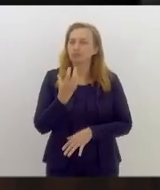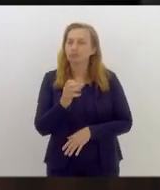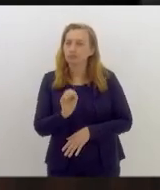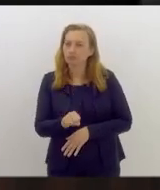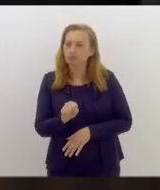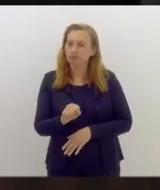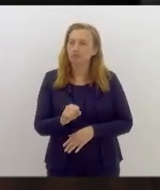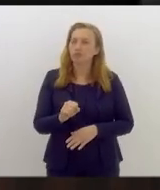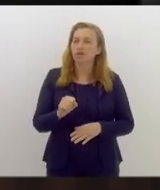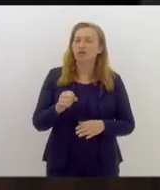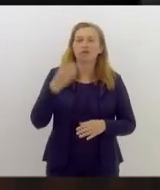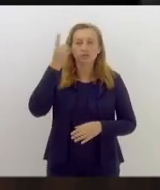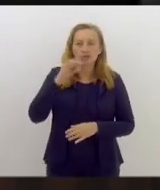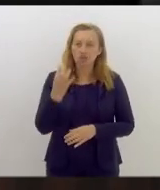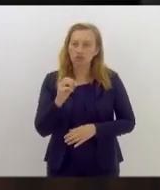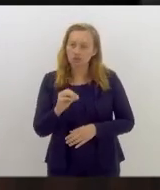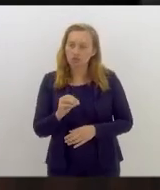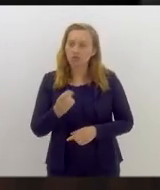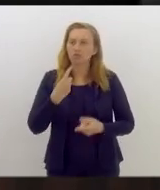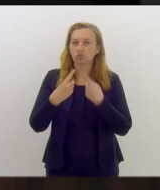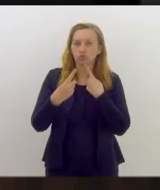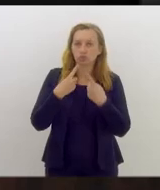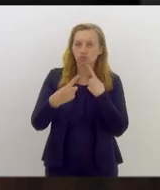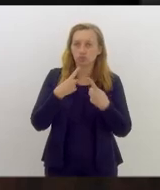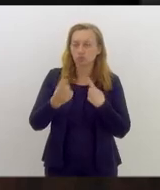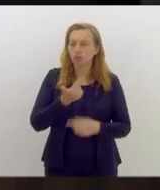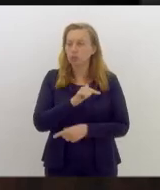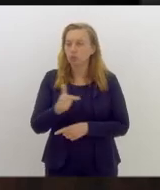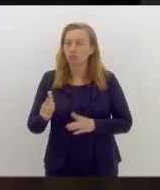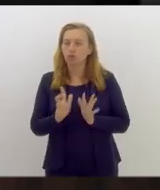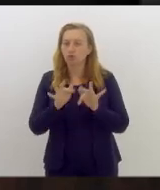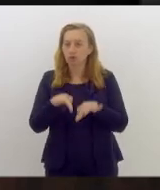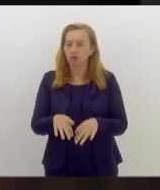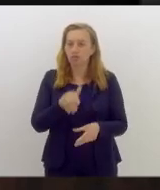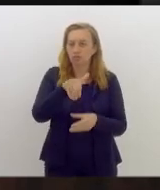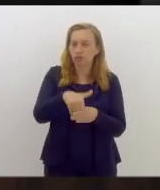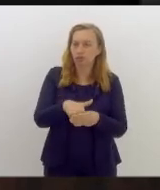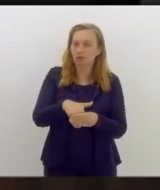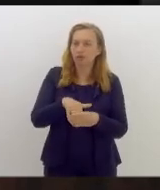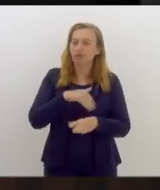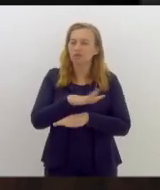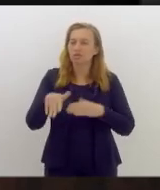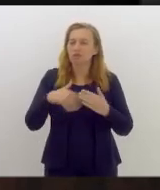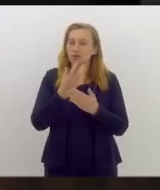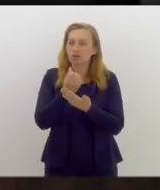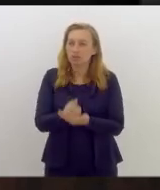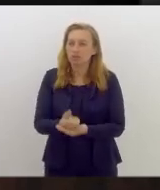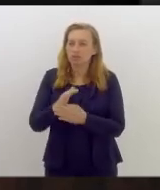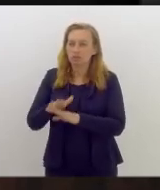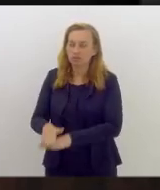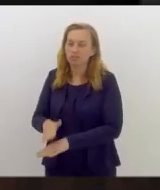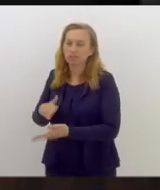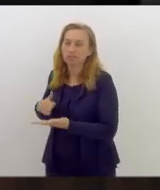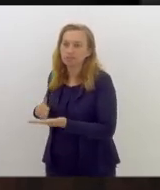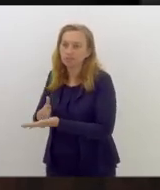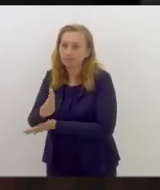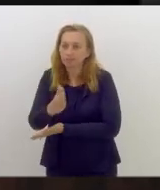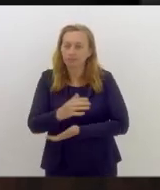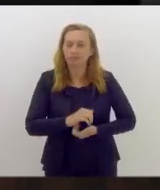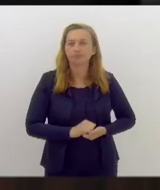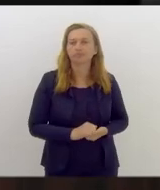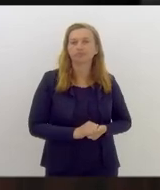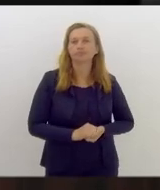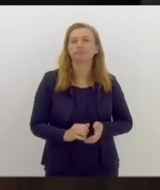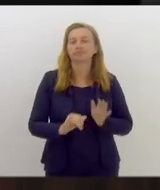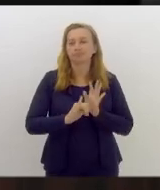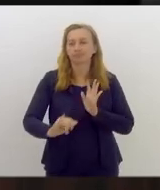favorável ao relator deputado Chico Machado. Em discussão, não havendo que queira discutir, encerrada a discussão, em votação, os senhores que aprovam permaneçam como estão,